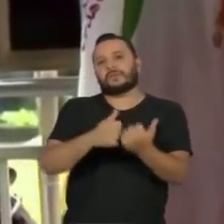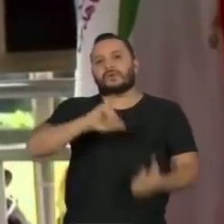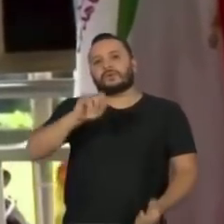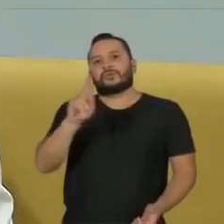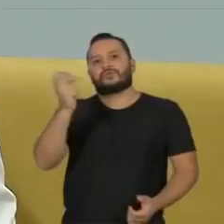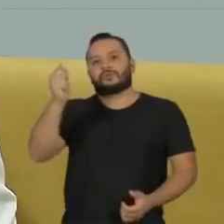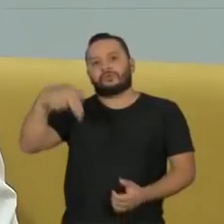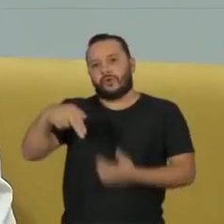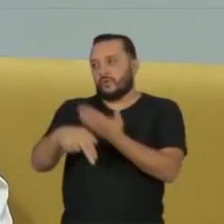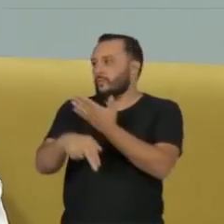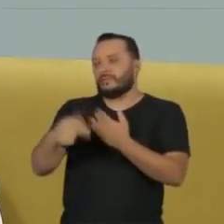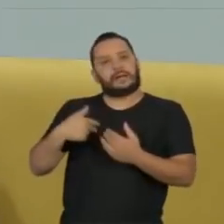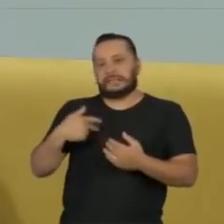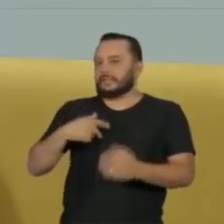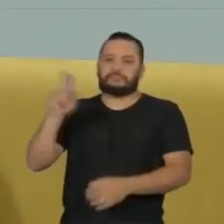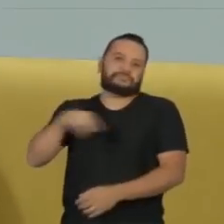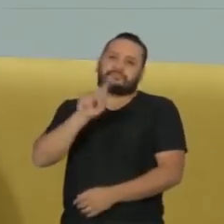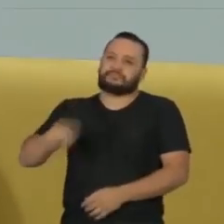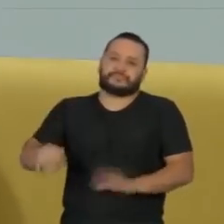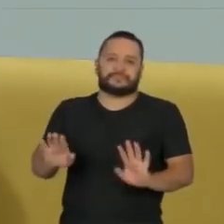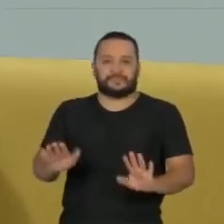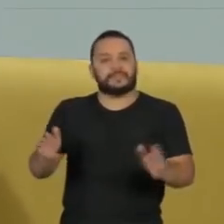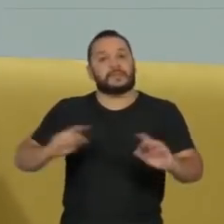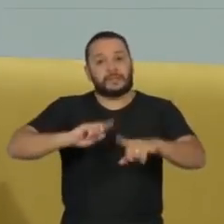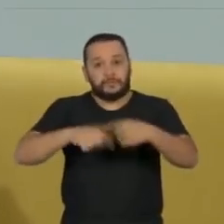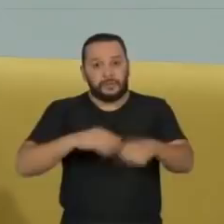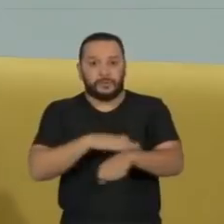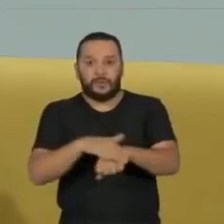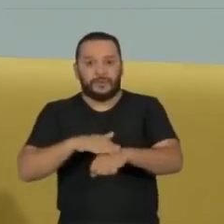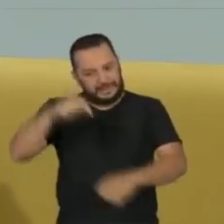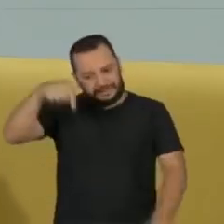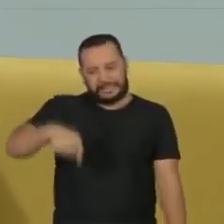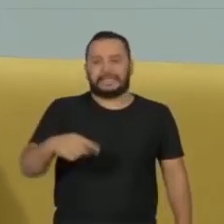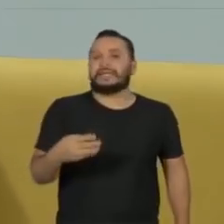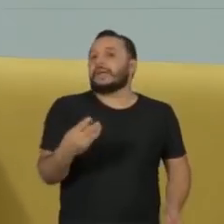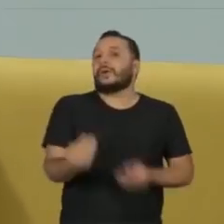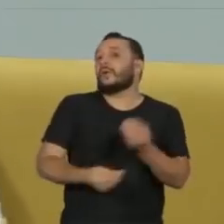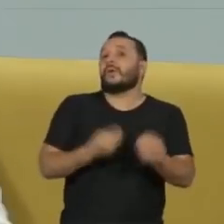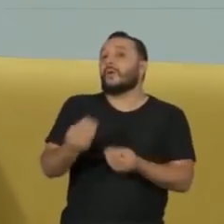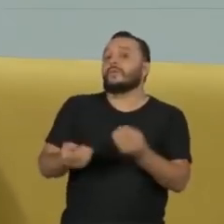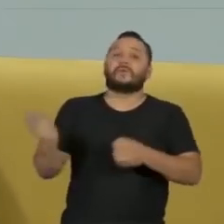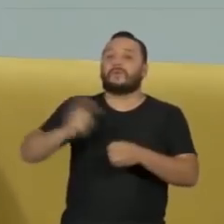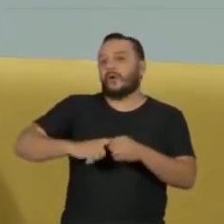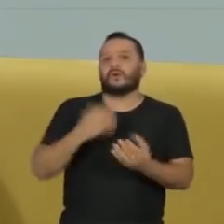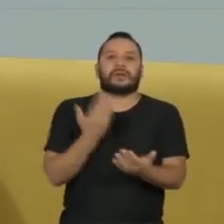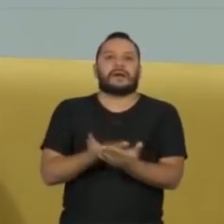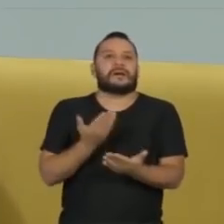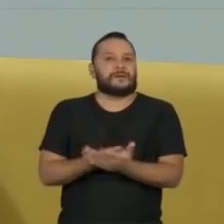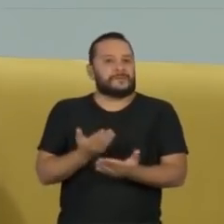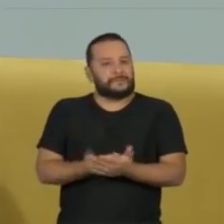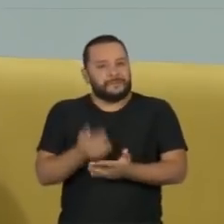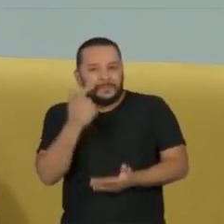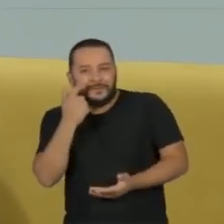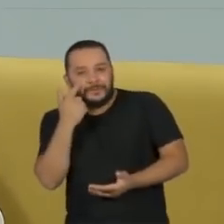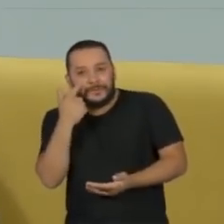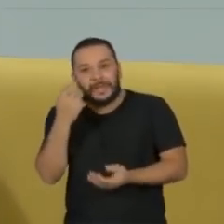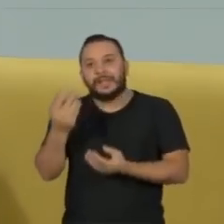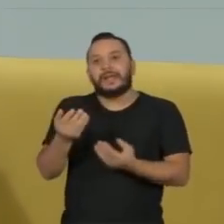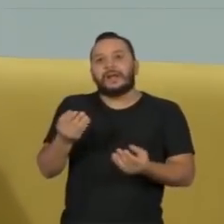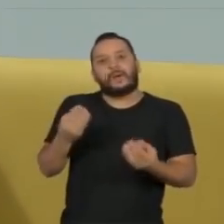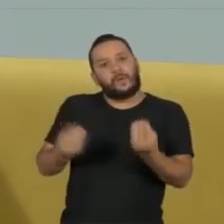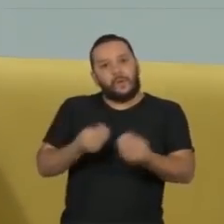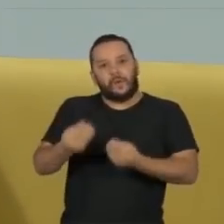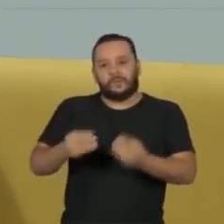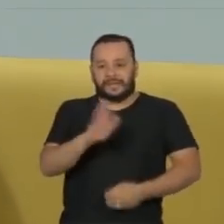Bolton. E daqui a pouco, na conversa de estúdio, com a volta às aulas, acompanhar de perto a rotina escolar faz